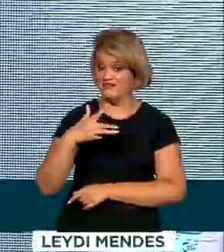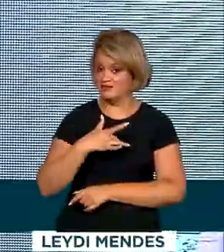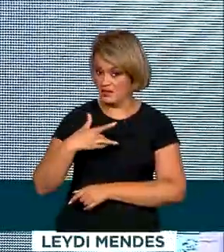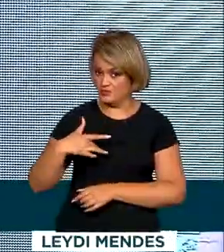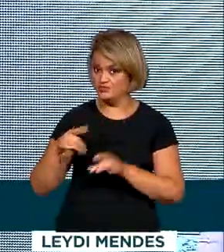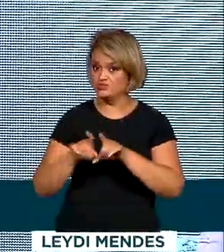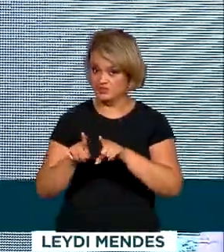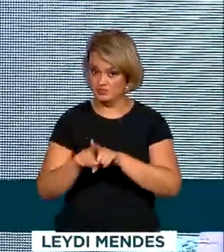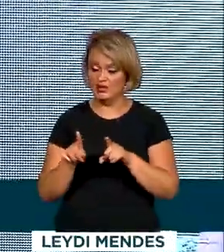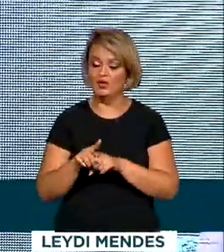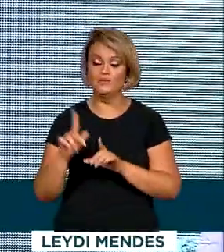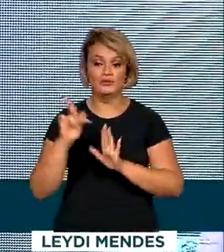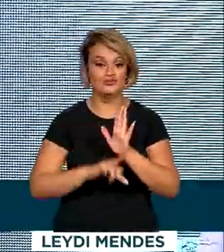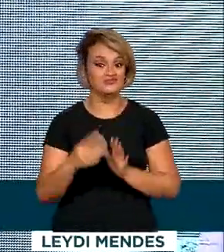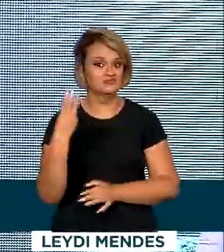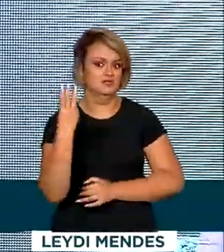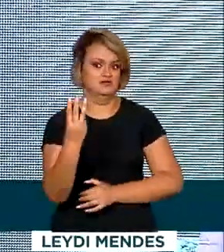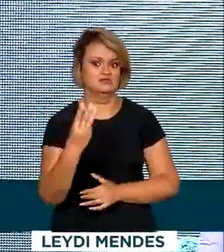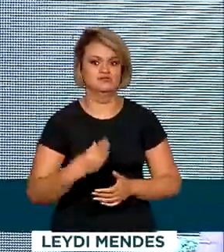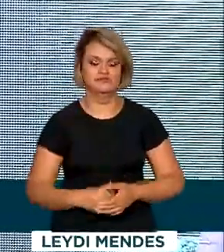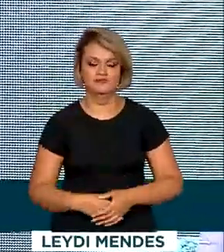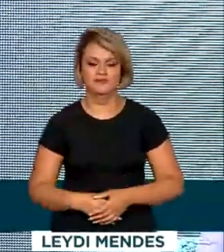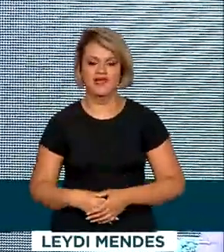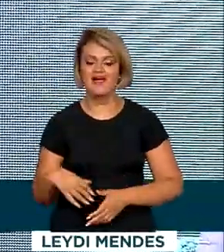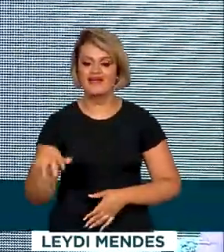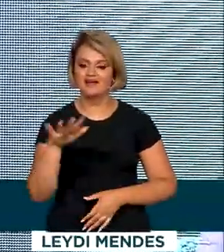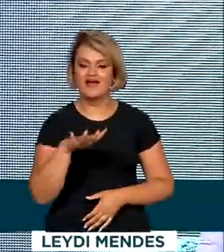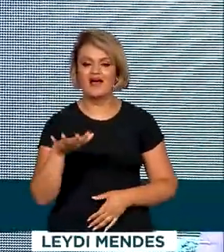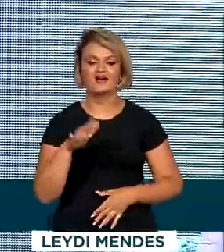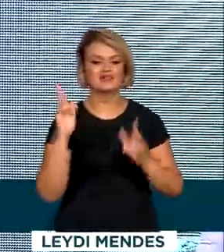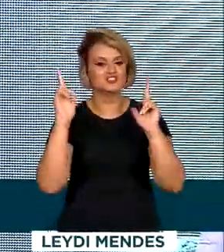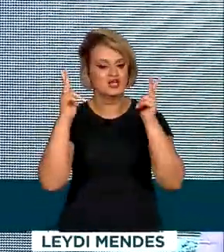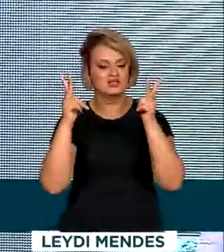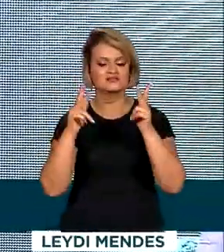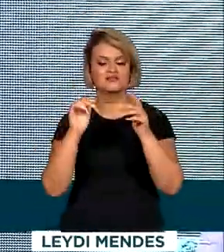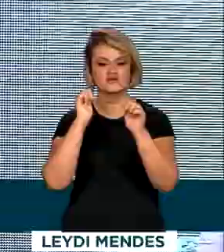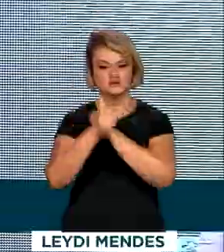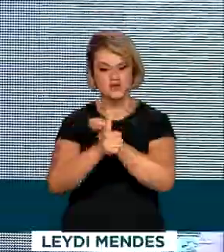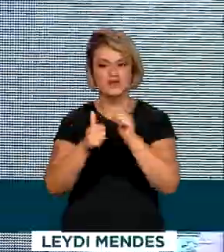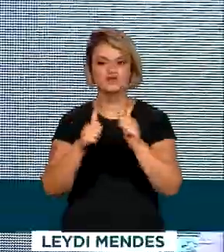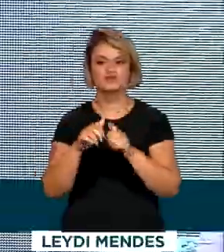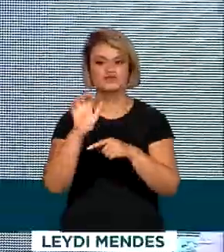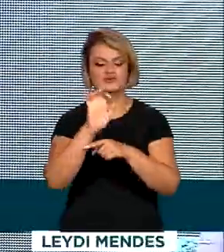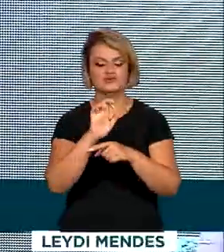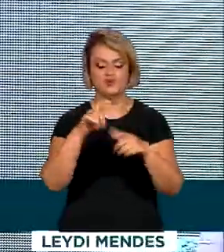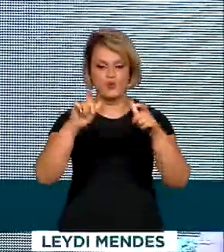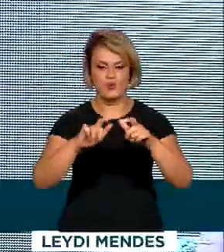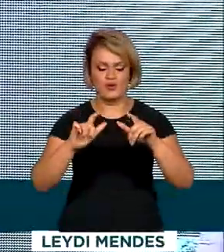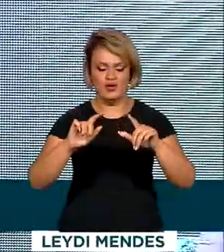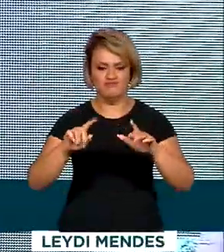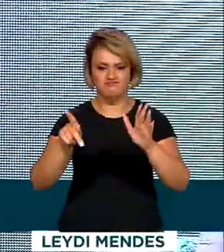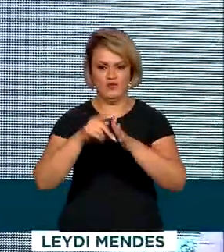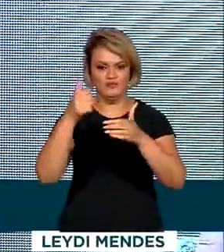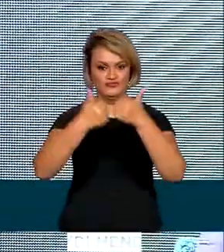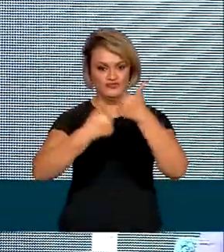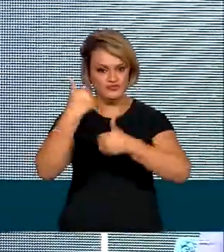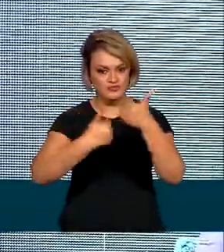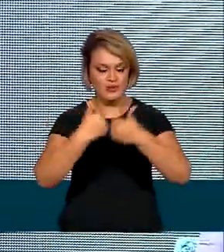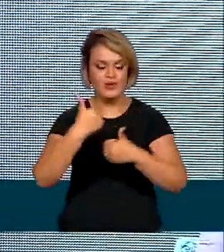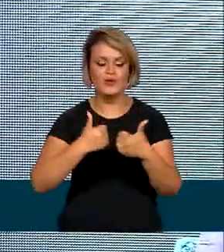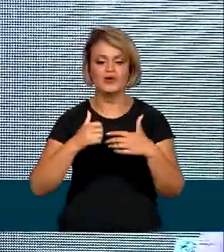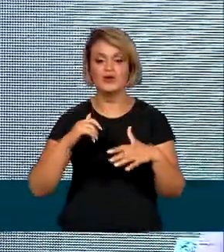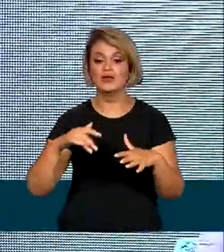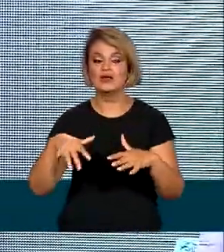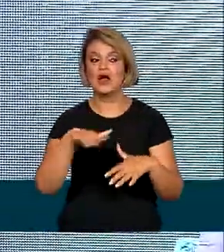da saúde com três projetos de lazer do esporte com estádio de futebol na área de